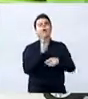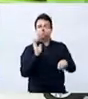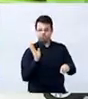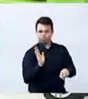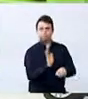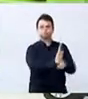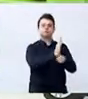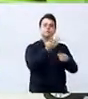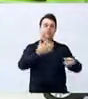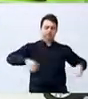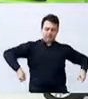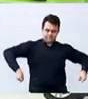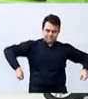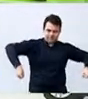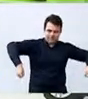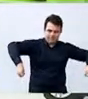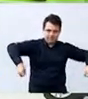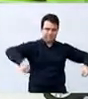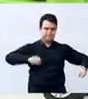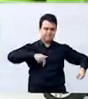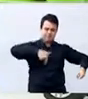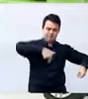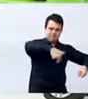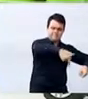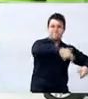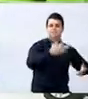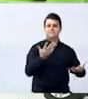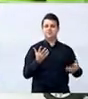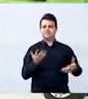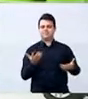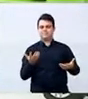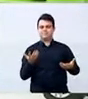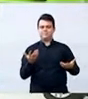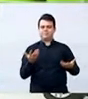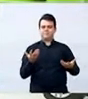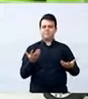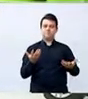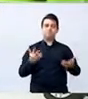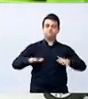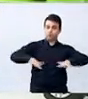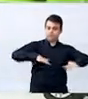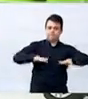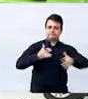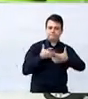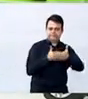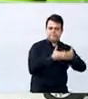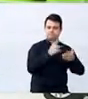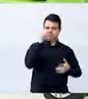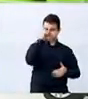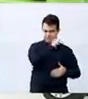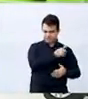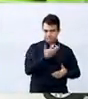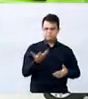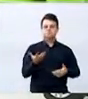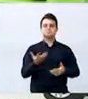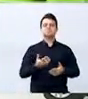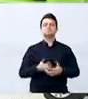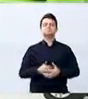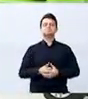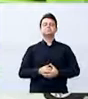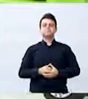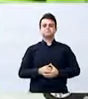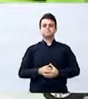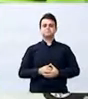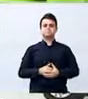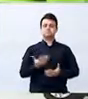pensar no andador, se ela não conseguiu alcançar a marcha independente, né? Dependendo do nível motor. então vai ser prescrito um equipamento. E